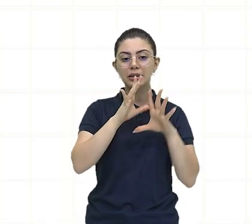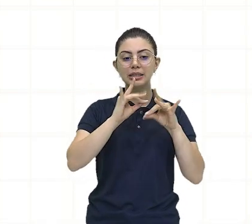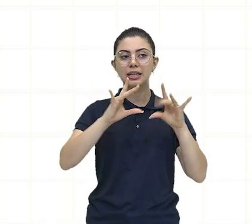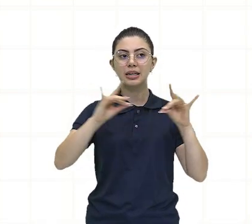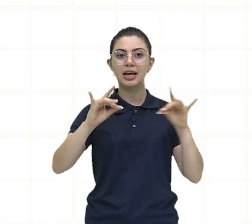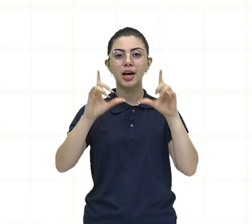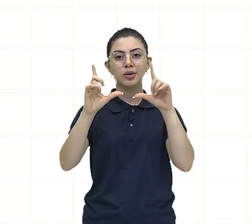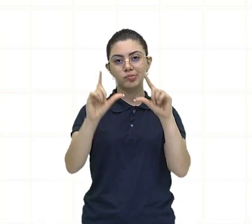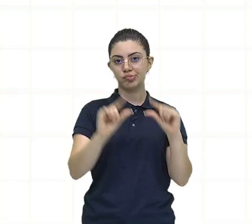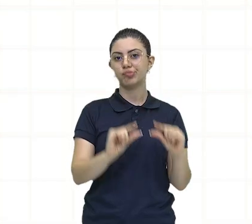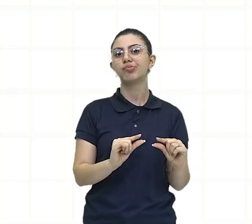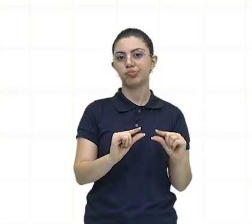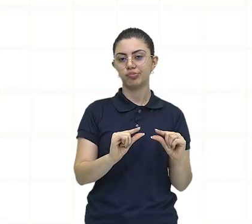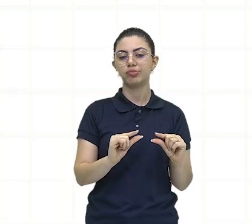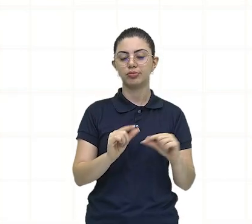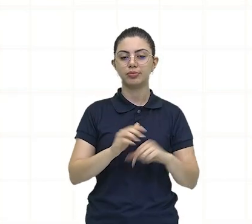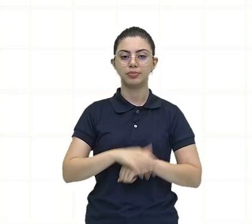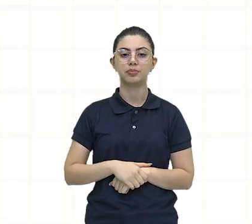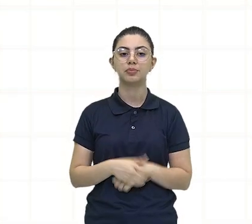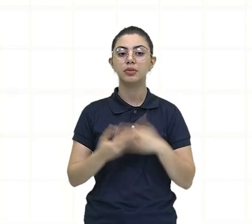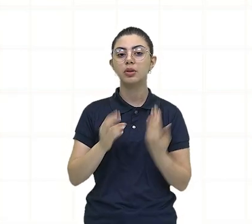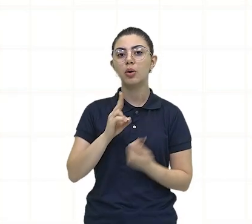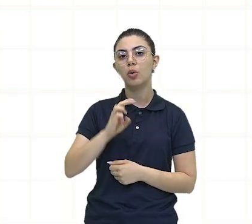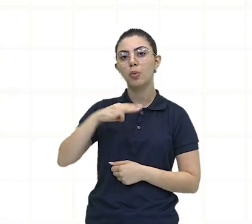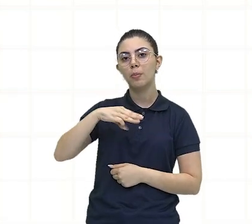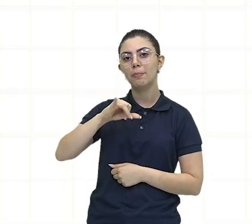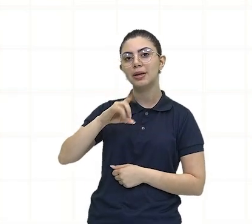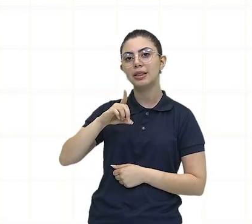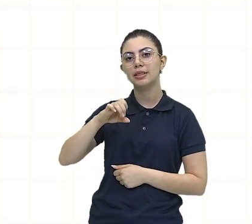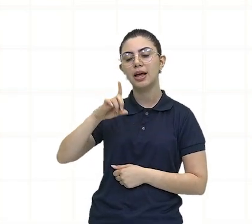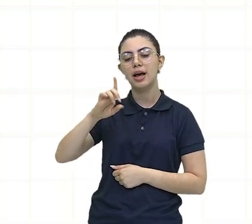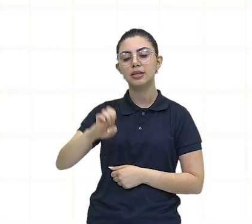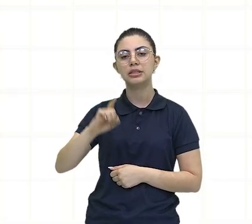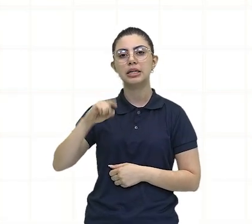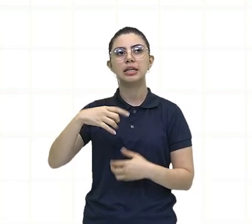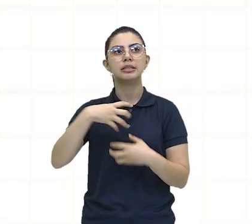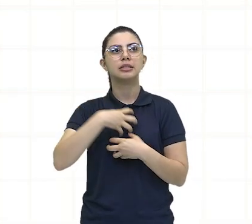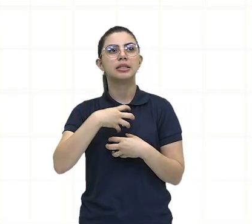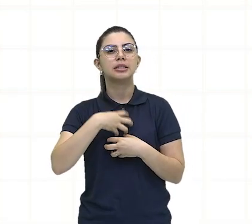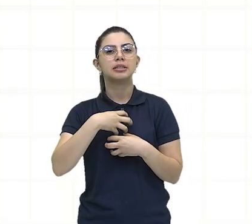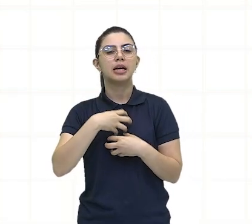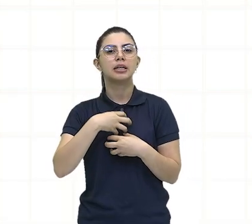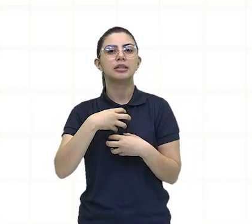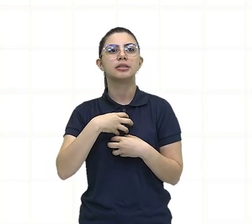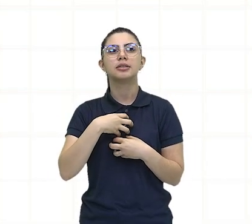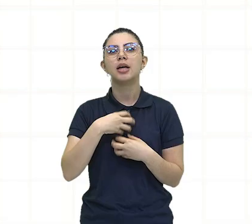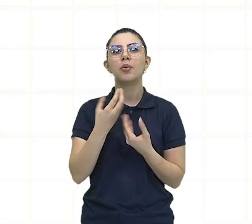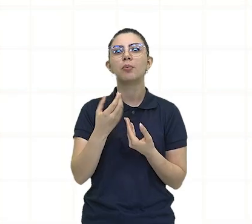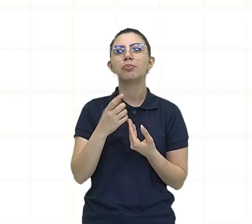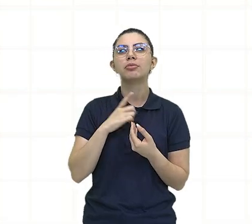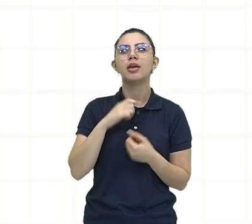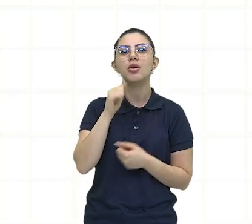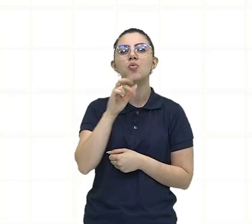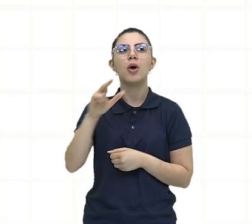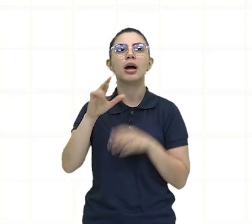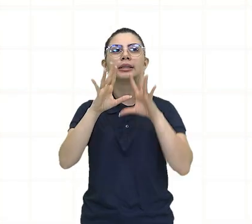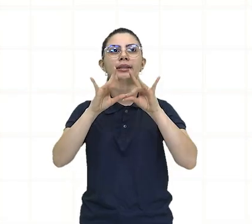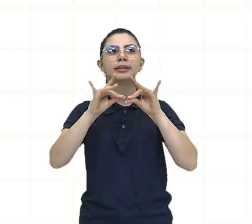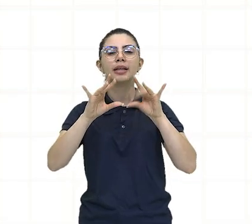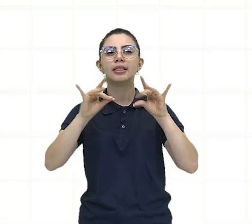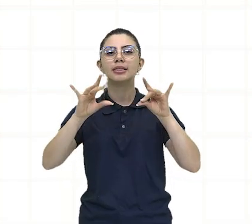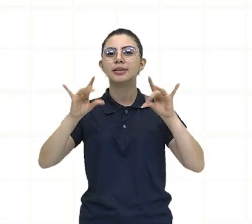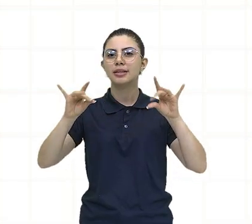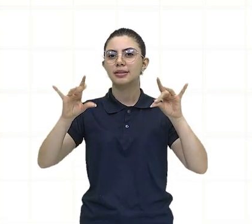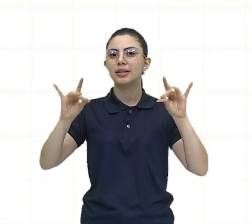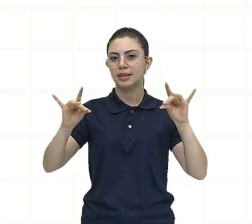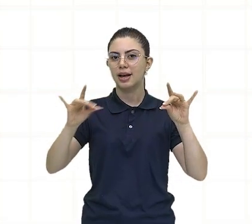diminui significativamente. Então a umidade é essa sensação que a gente tem do ar ser molhado, tá bom? E